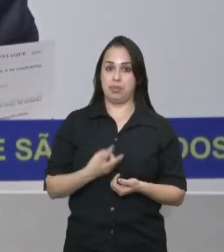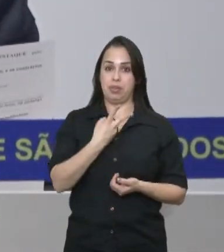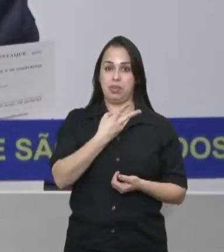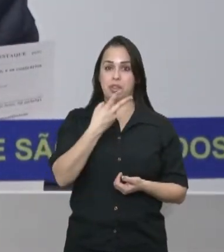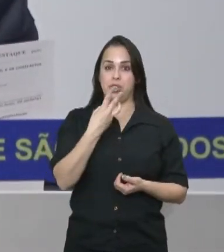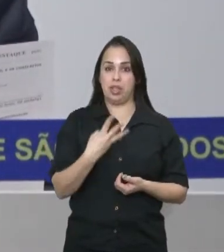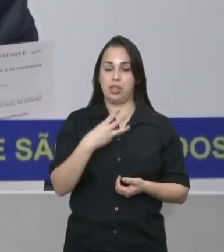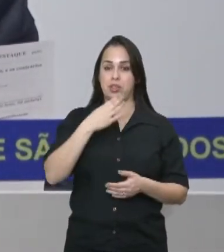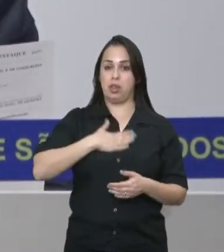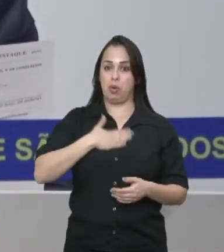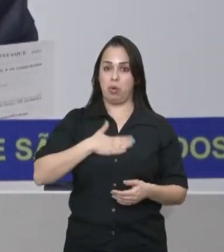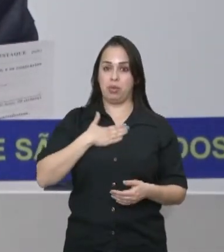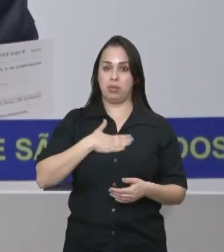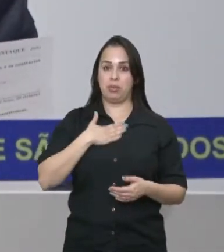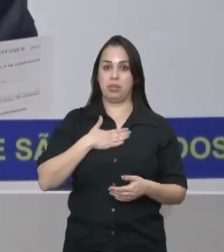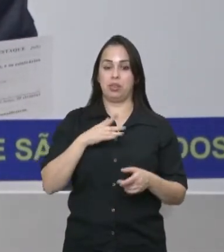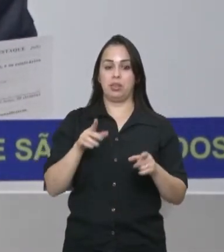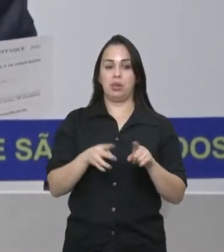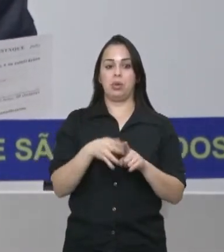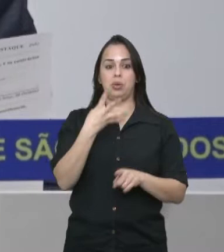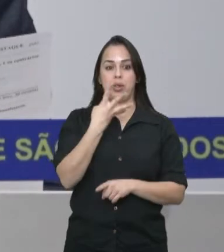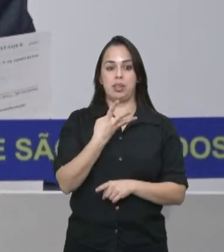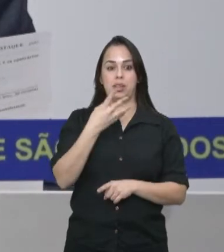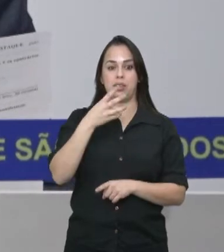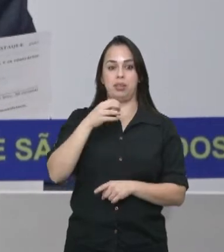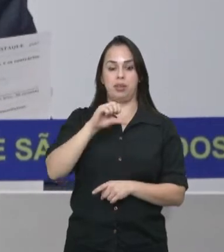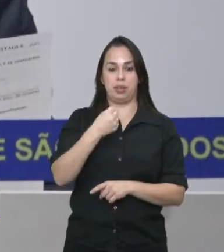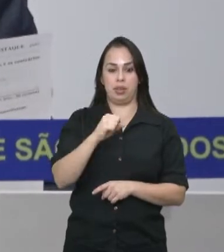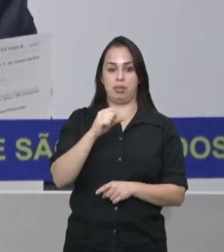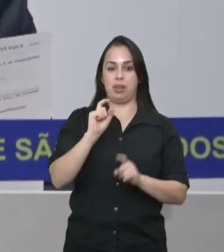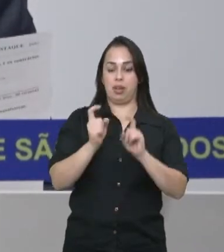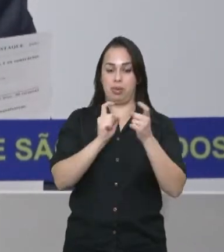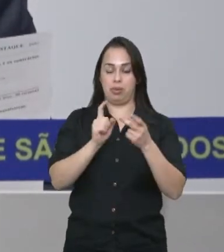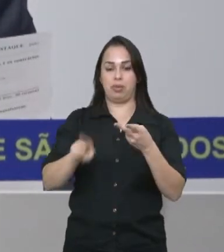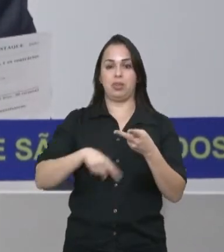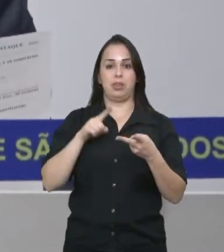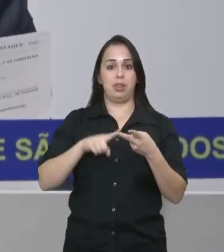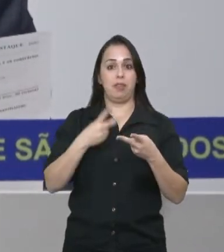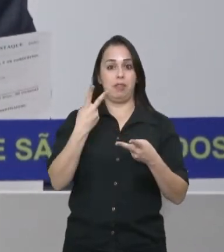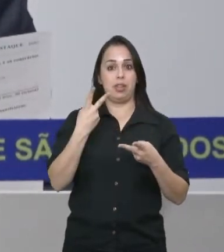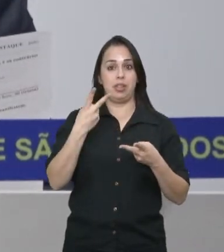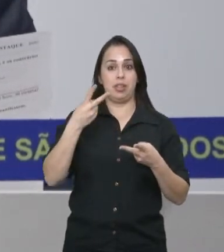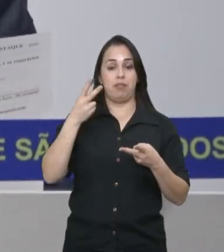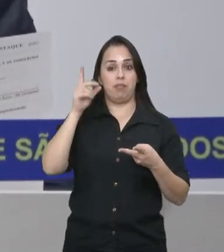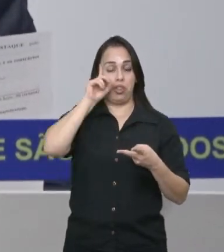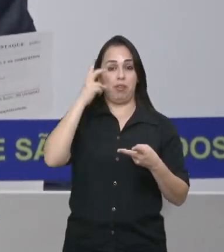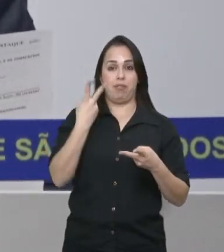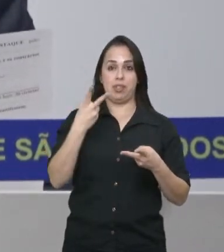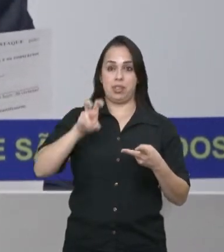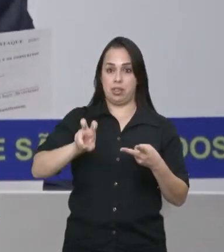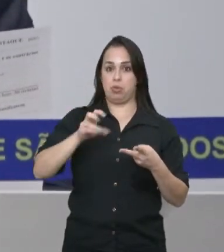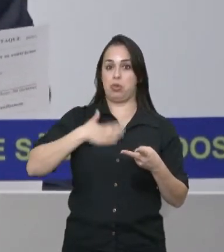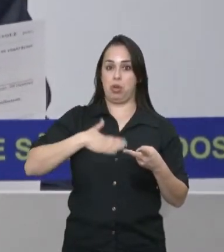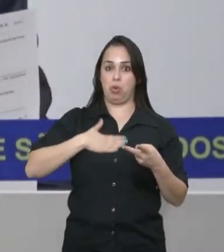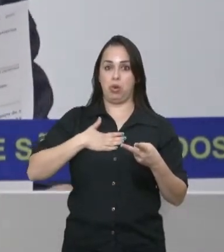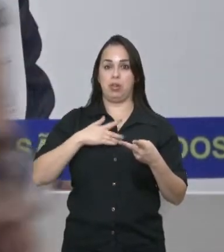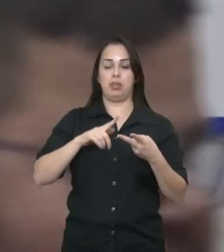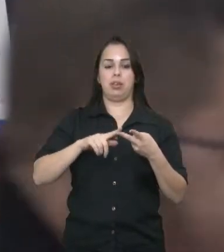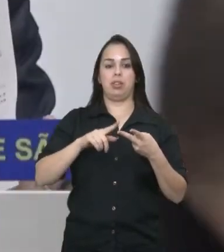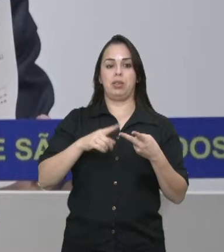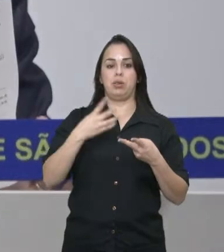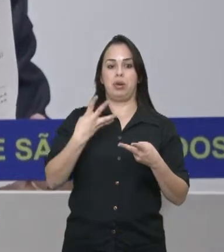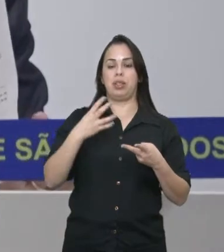23 de agosto de 2022, 48ª sessão ordinária. 25 de agosto de 2022, 49ª sessão ordinária. Vereador